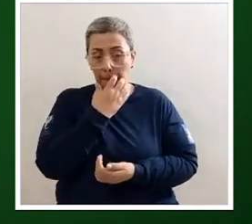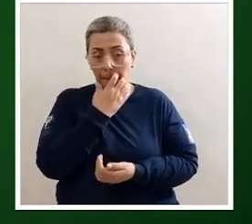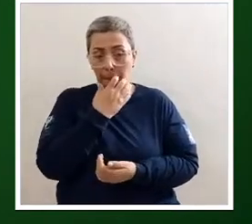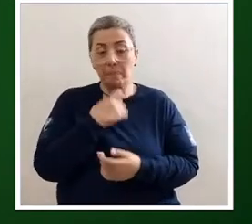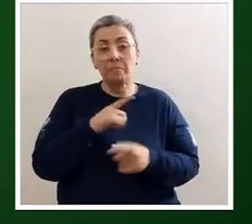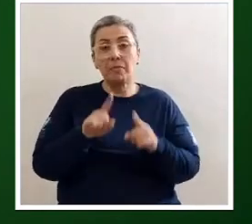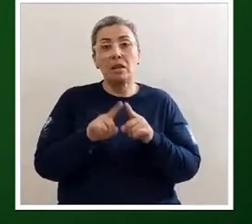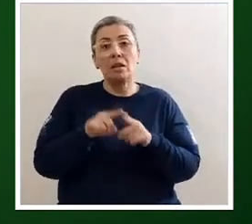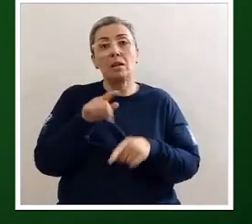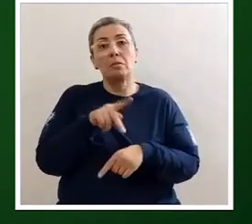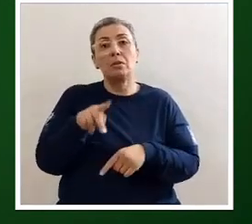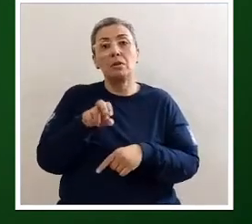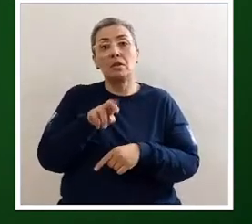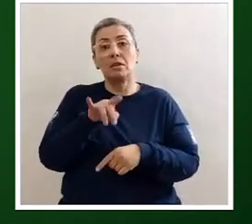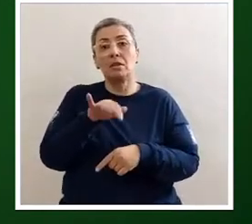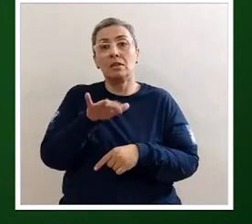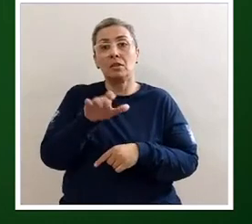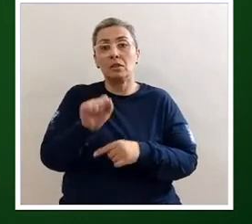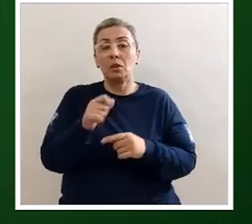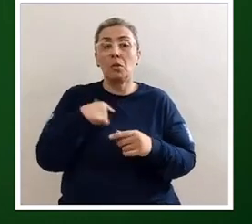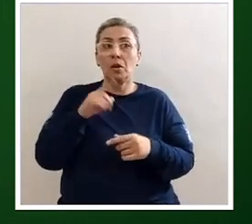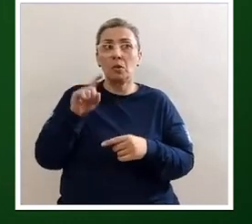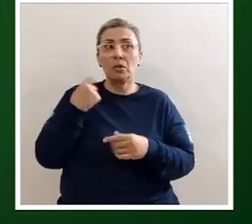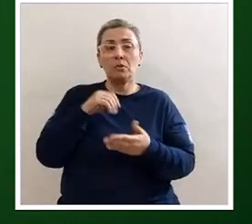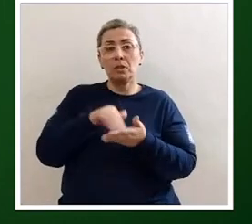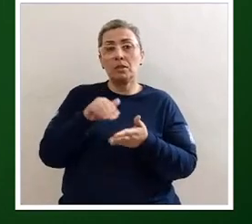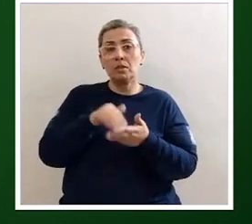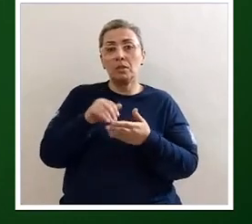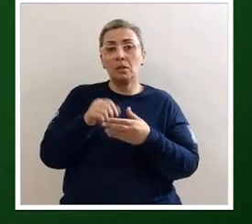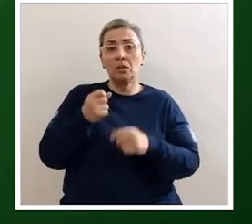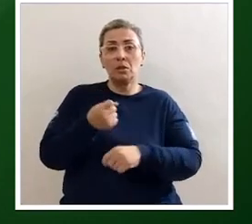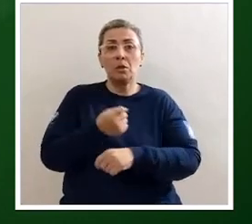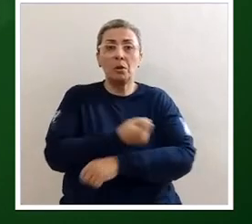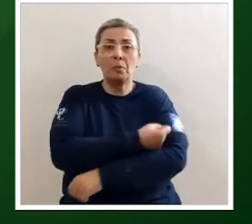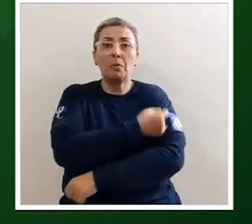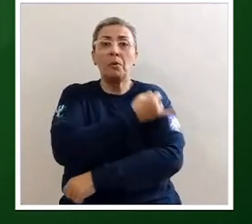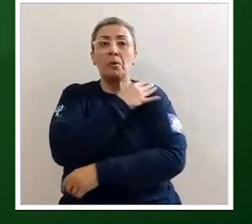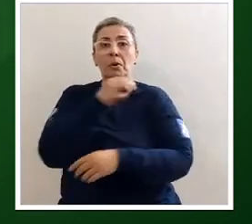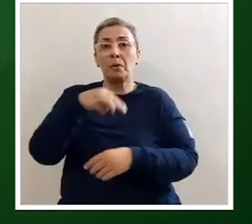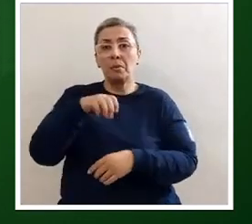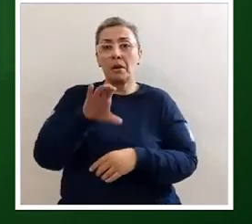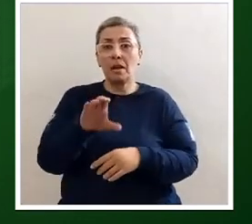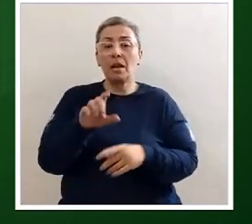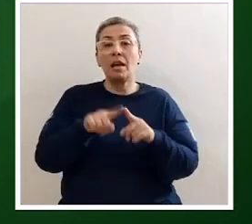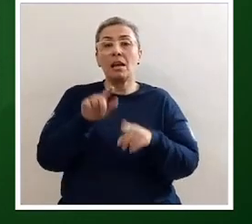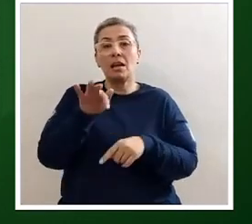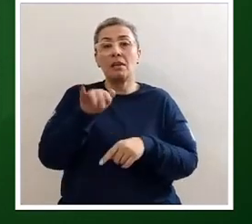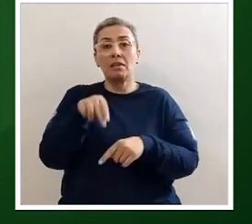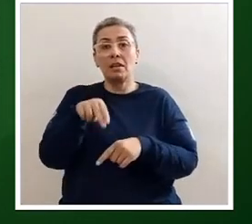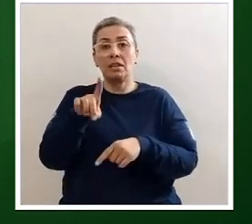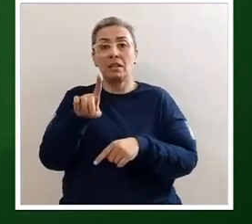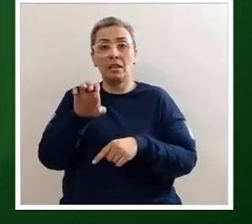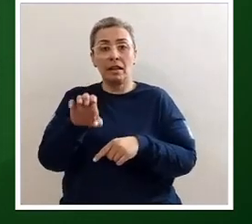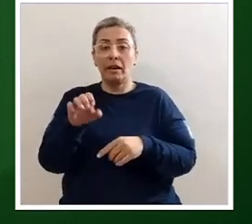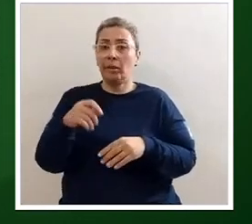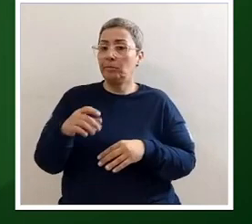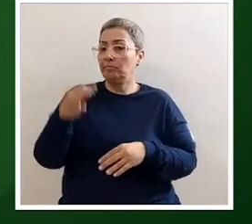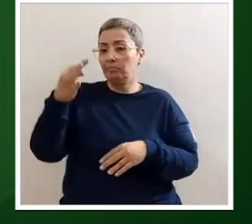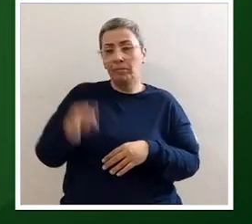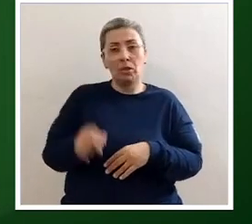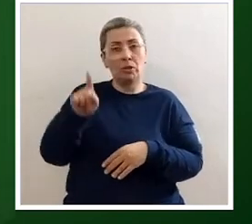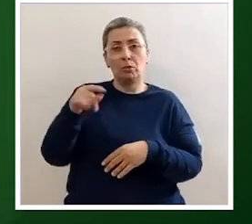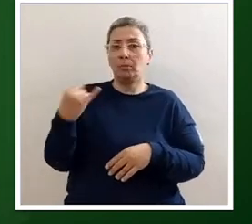da professora Renilda quando eu fui secretário de educação básica do MEC ela era do FNDE era uma figura